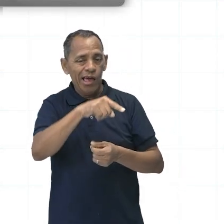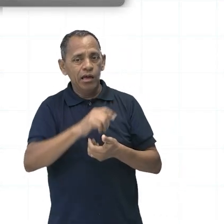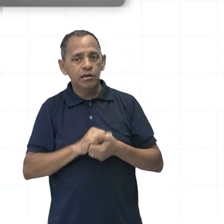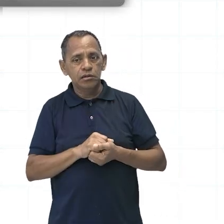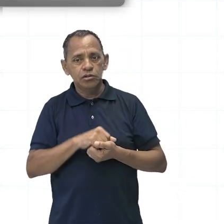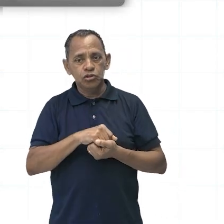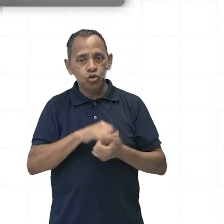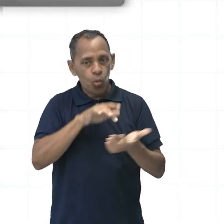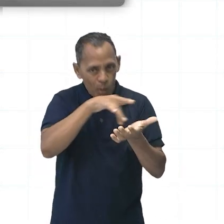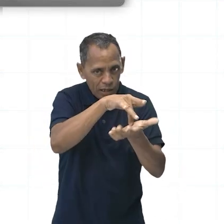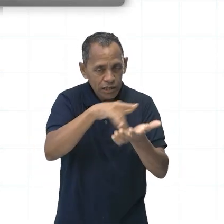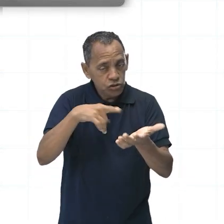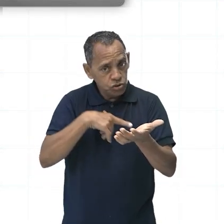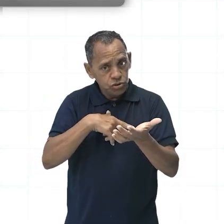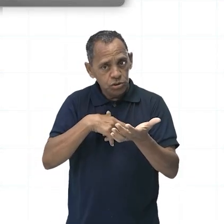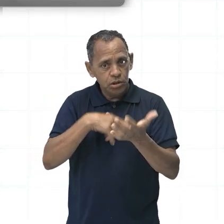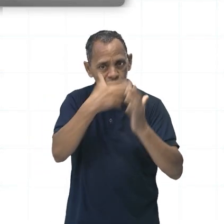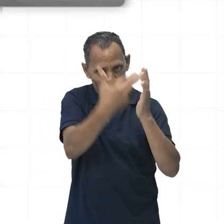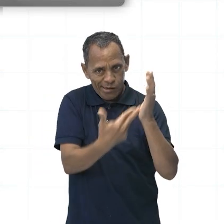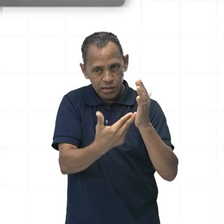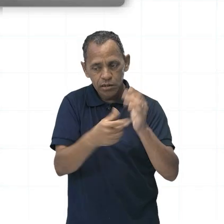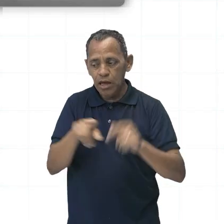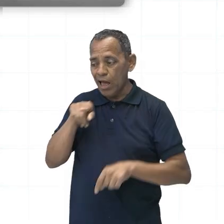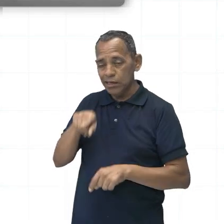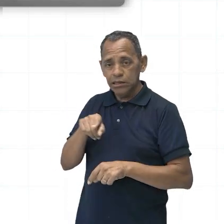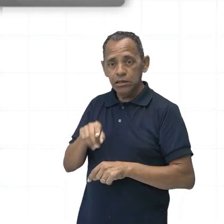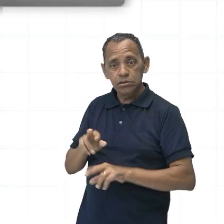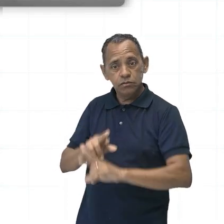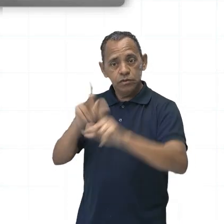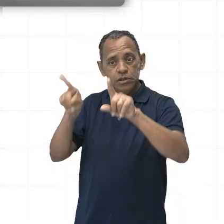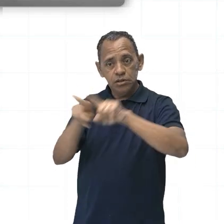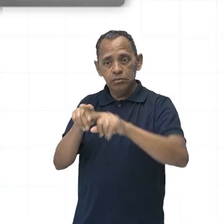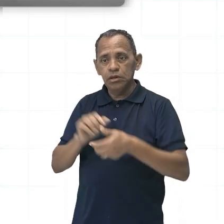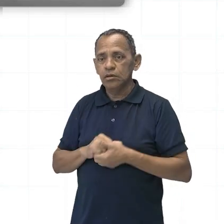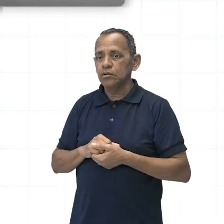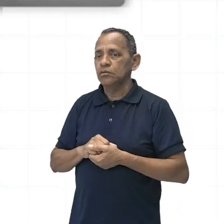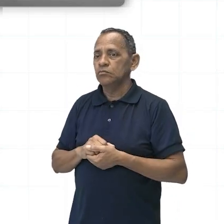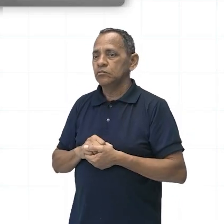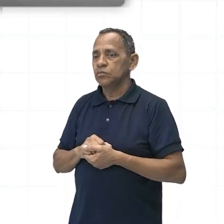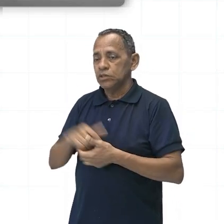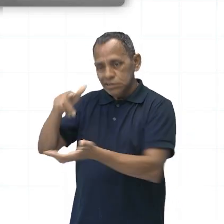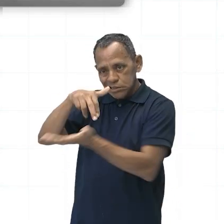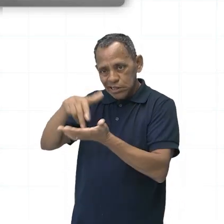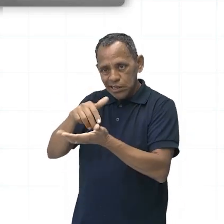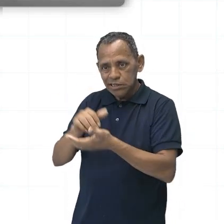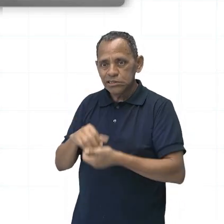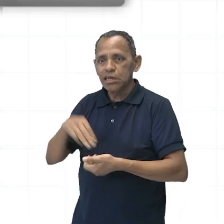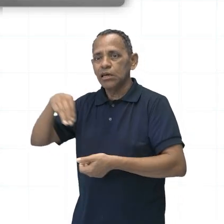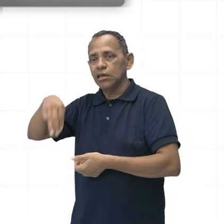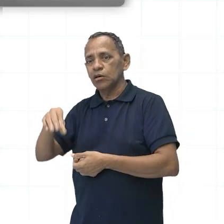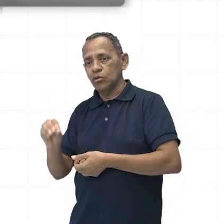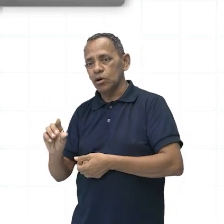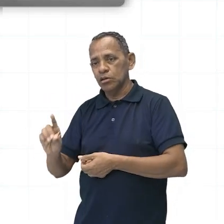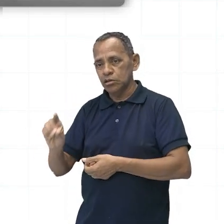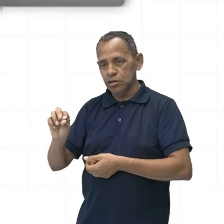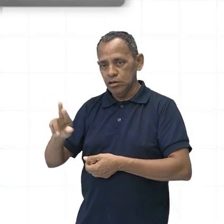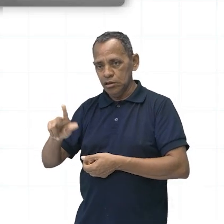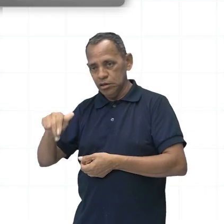quebra e também a quebra da formalidade. A dança moderna desafia a simetria e o formalismo